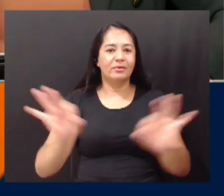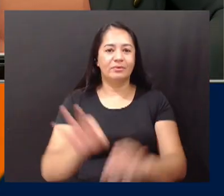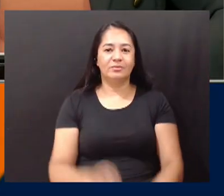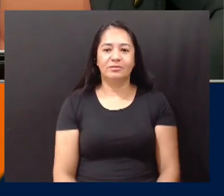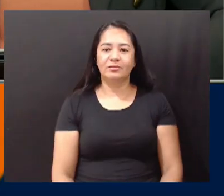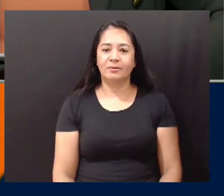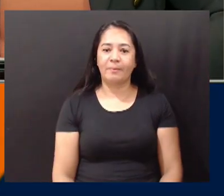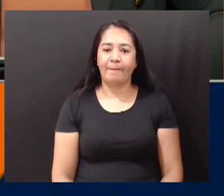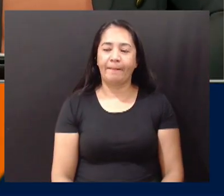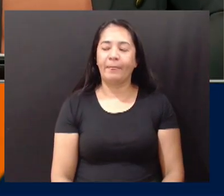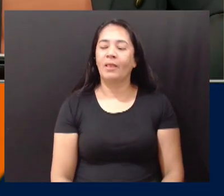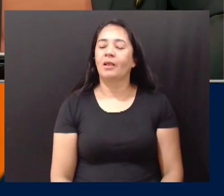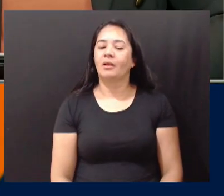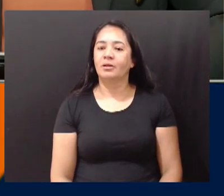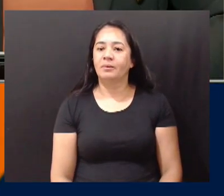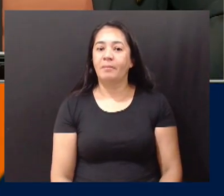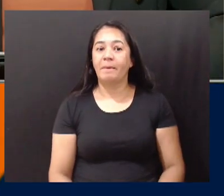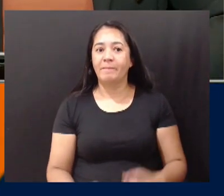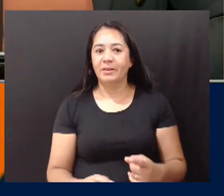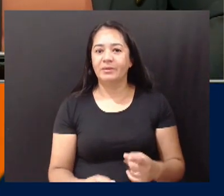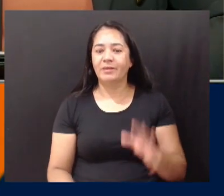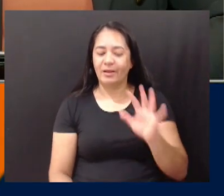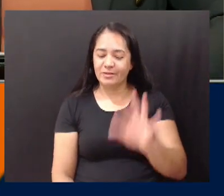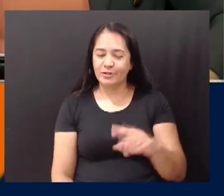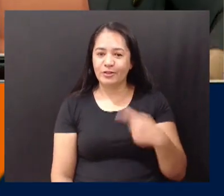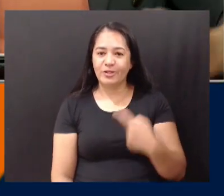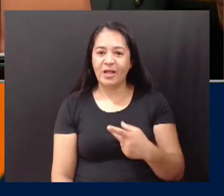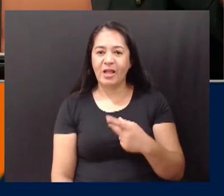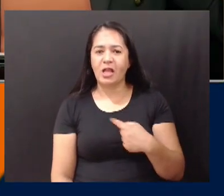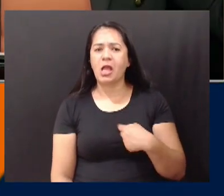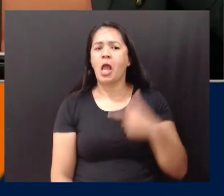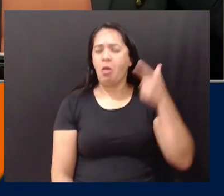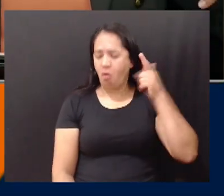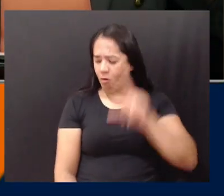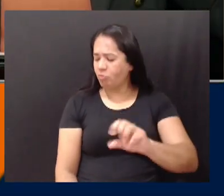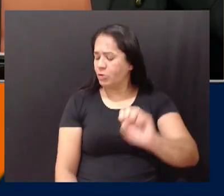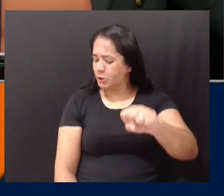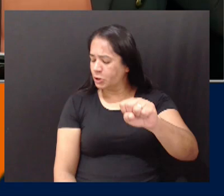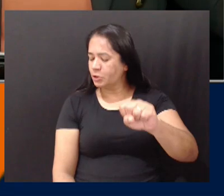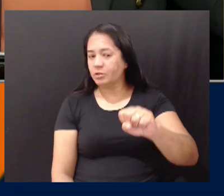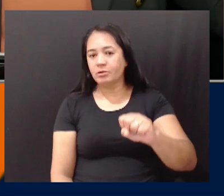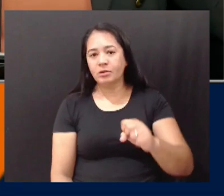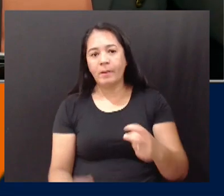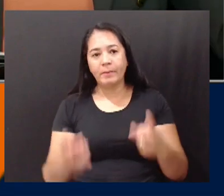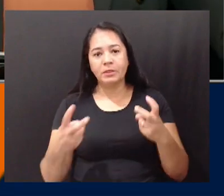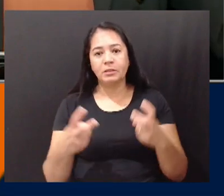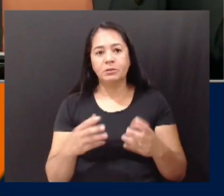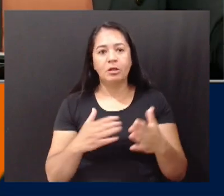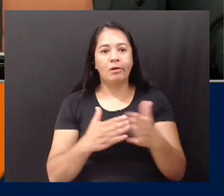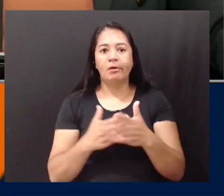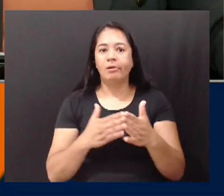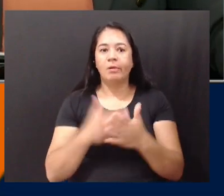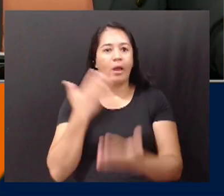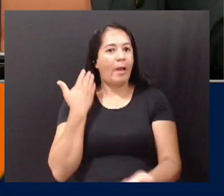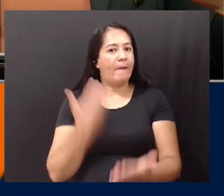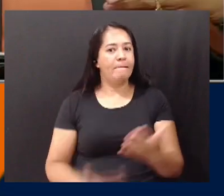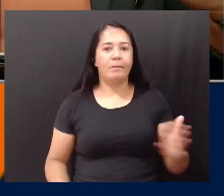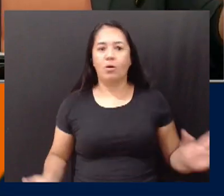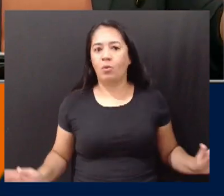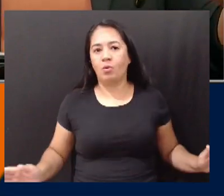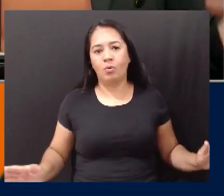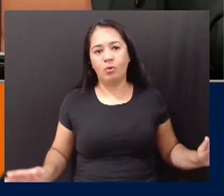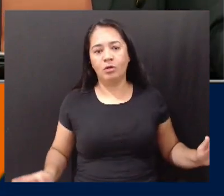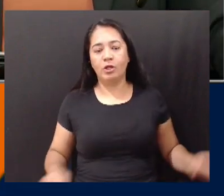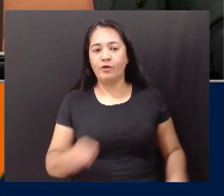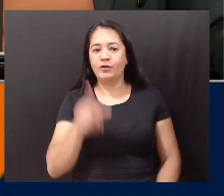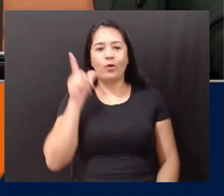E você sabe que a maioria das vezes é assim, né? A gente fala, ah, eu consigo. Quando você vê, já passou do limite, do limite, do limite, e você não conseguiu. E é